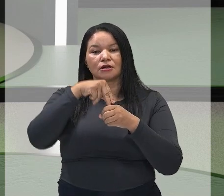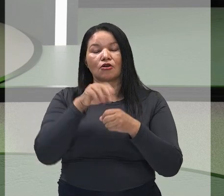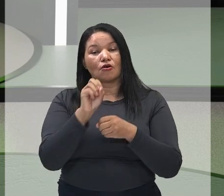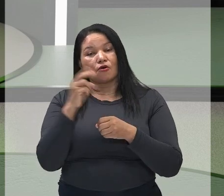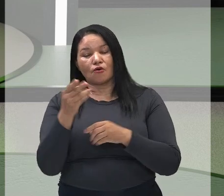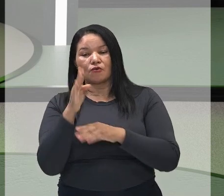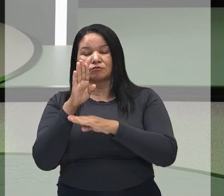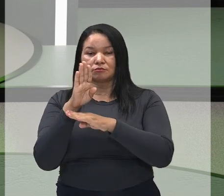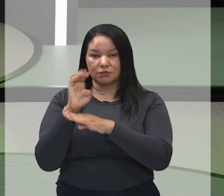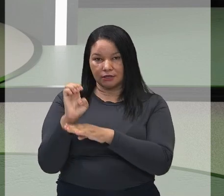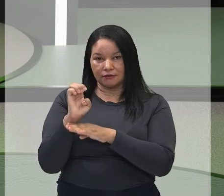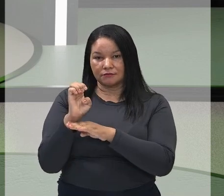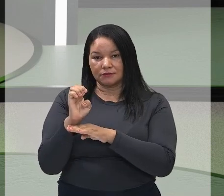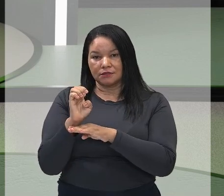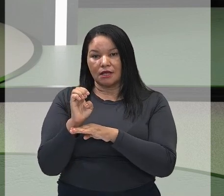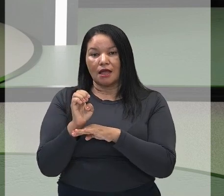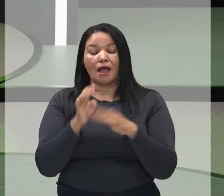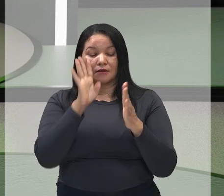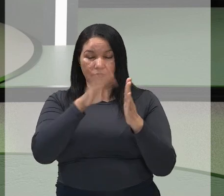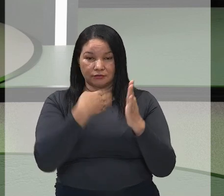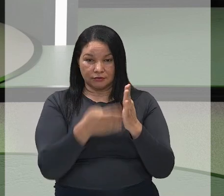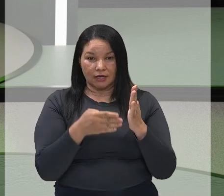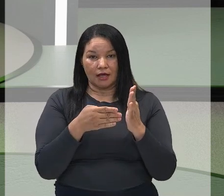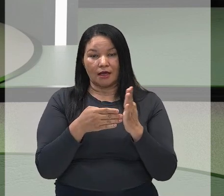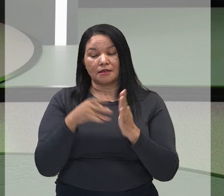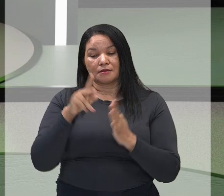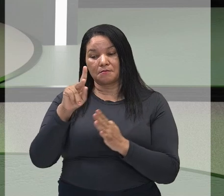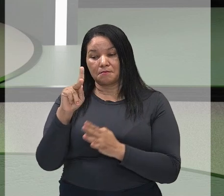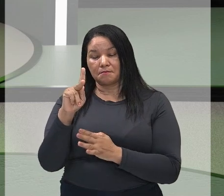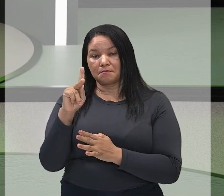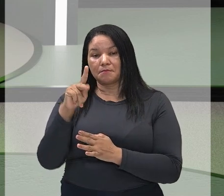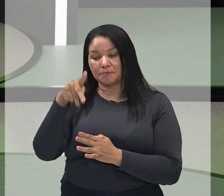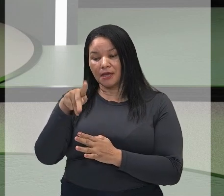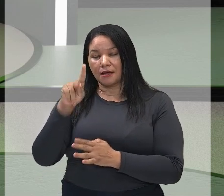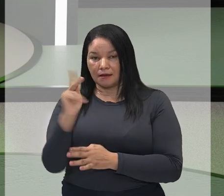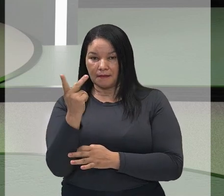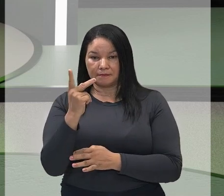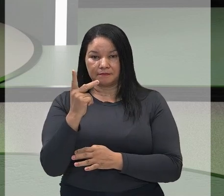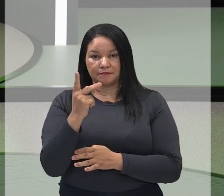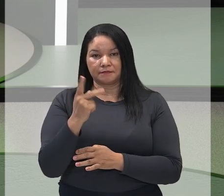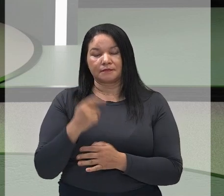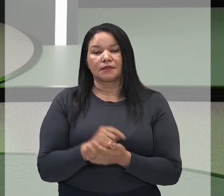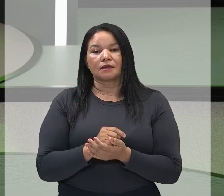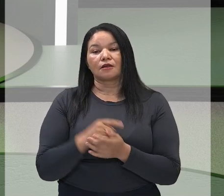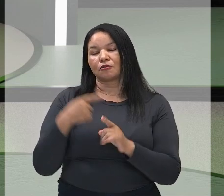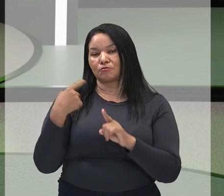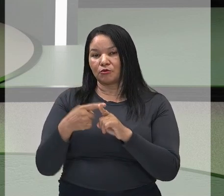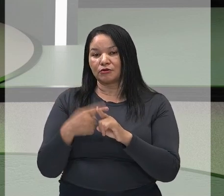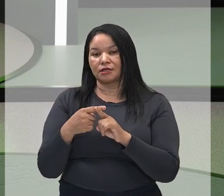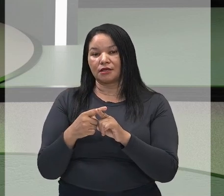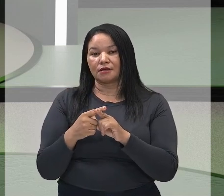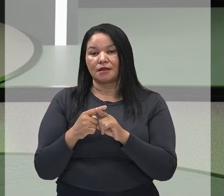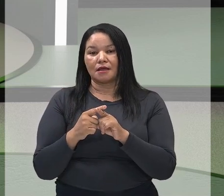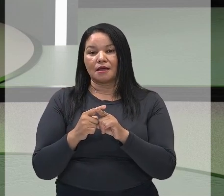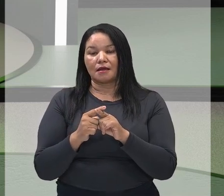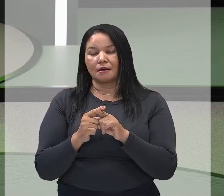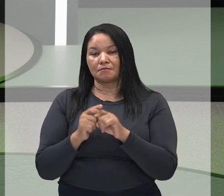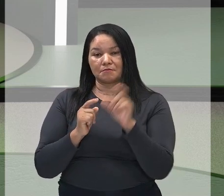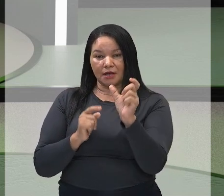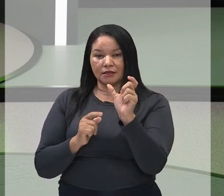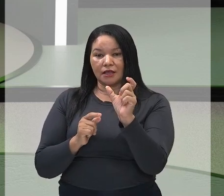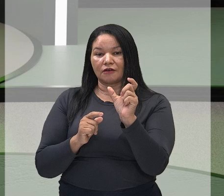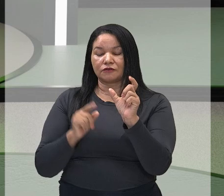uma escala, né? Uma escala de pH. pH porque ela vem de uma abreviação de potencial